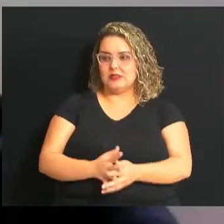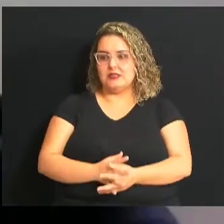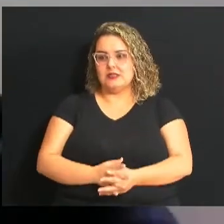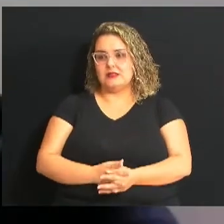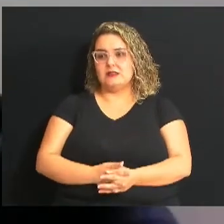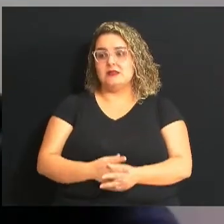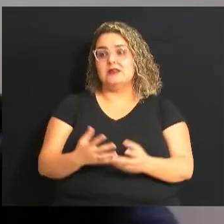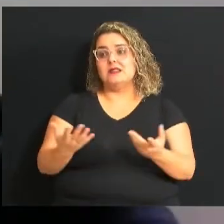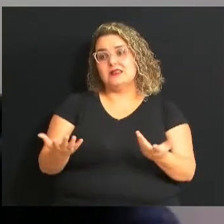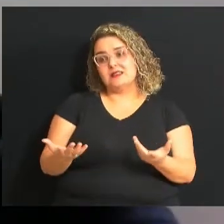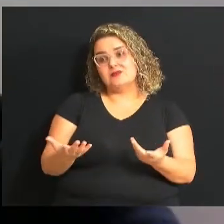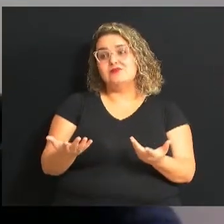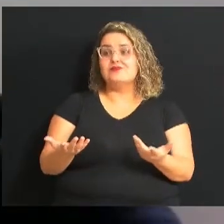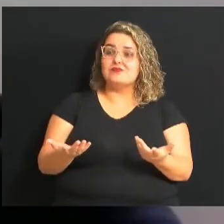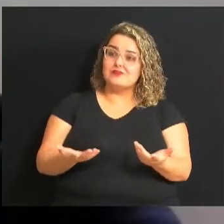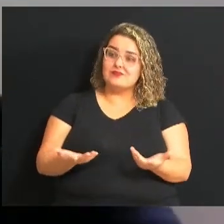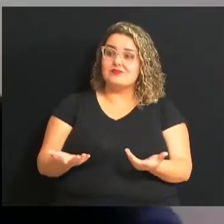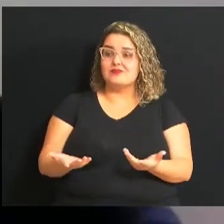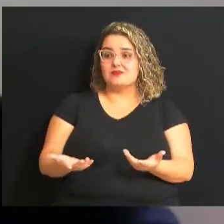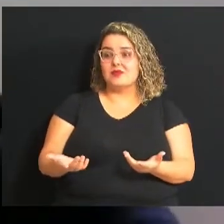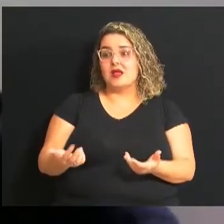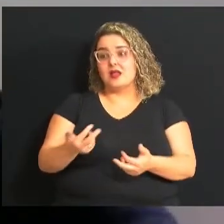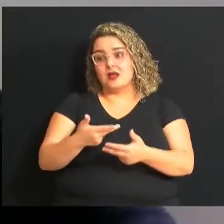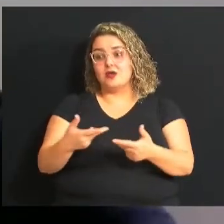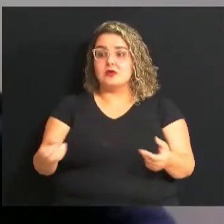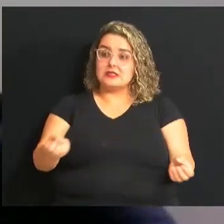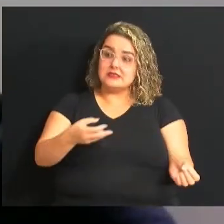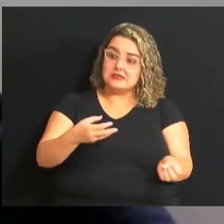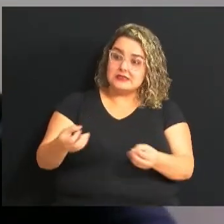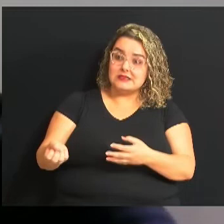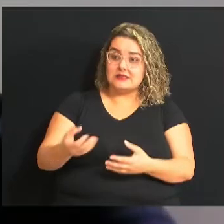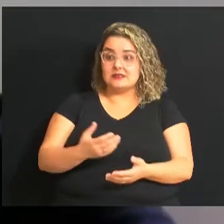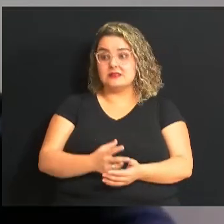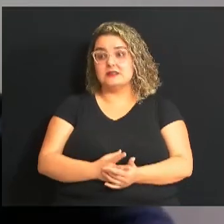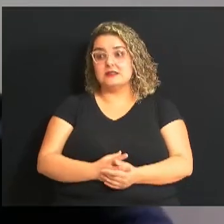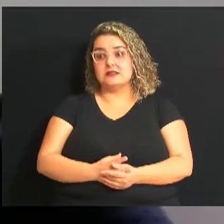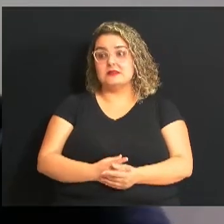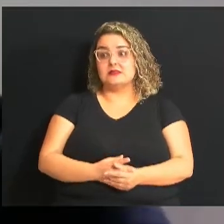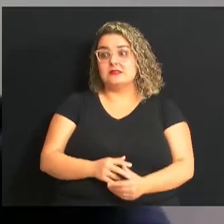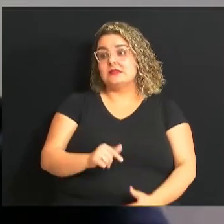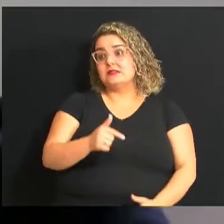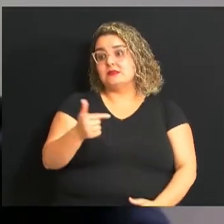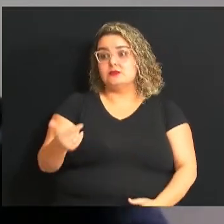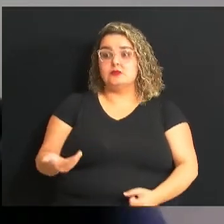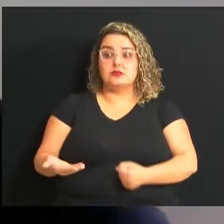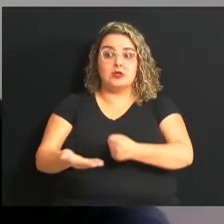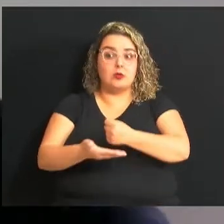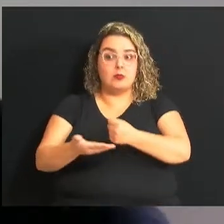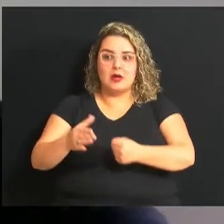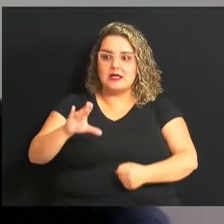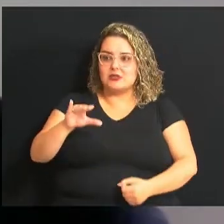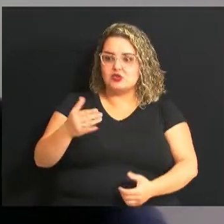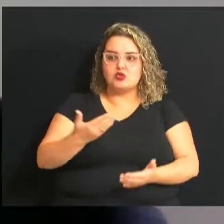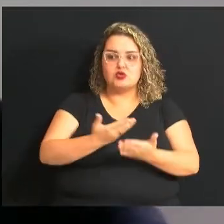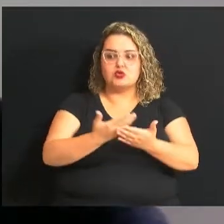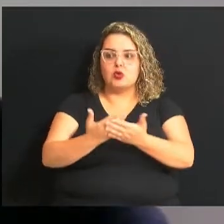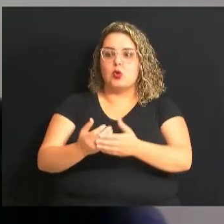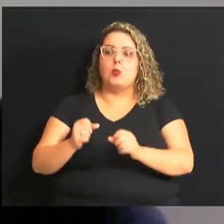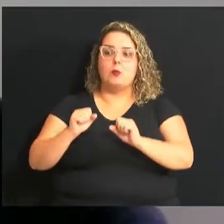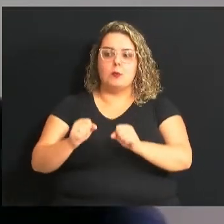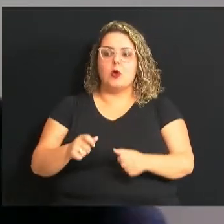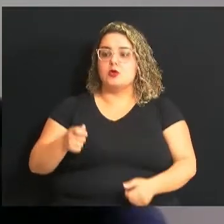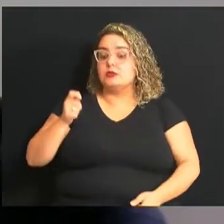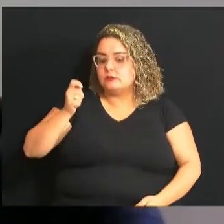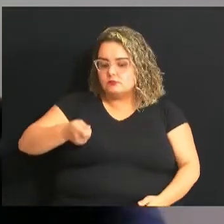Então, isso é algo novo, tá? Não tem ainda um embasamento científico assim que a gente pode bater o